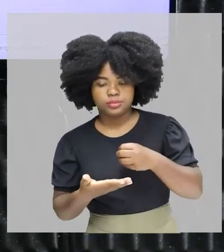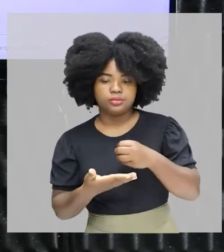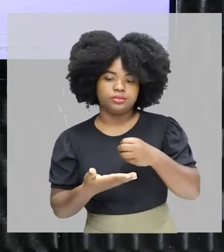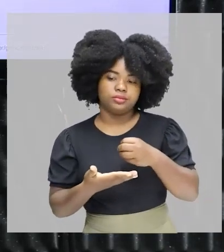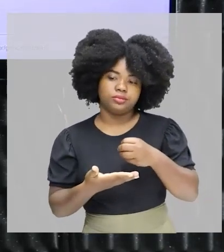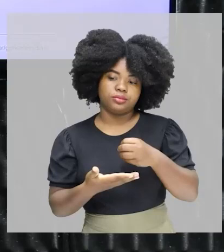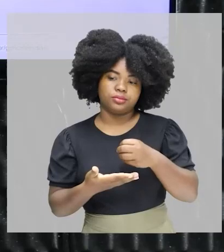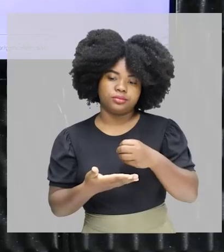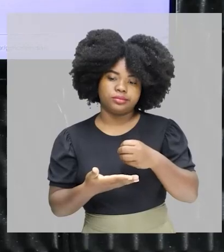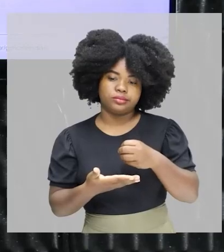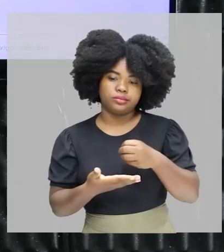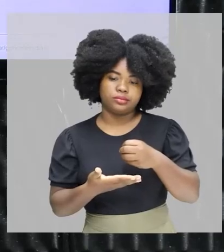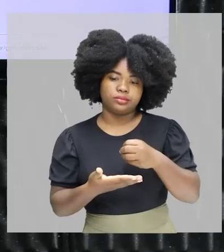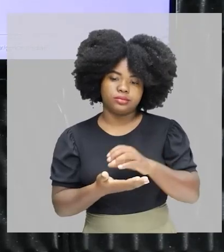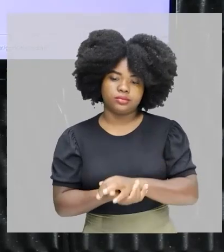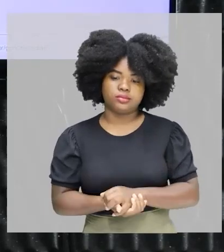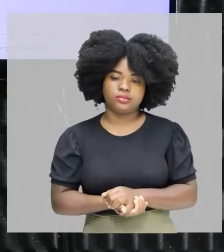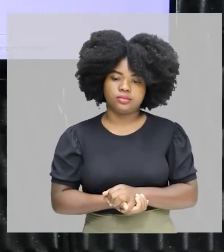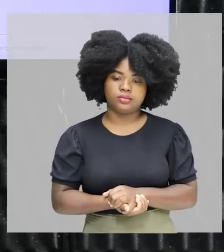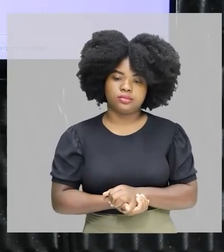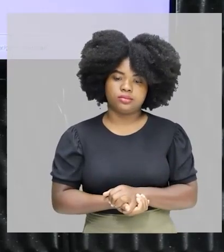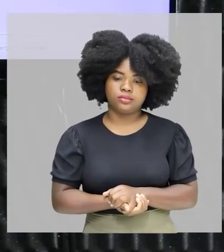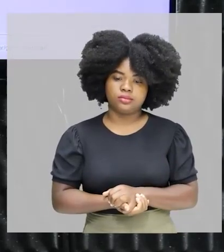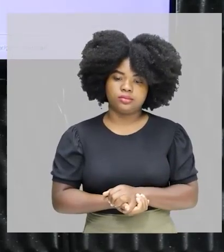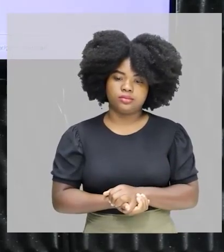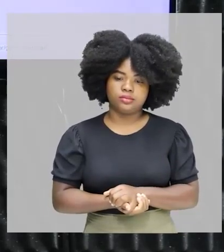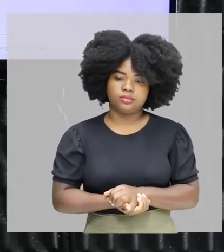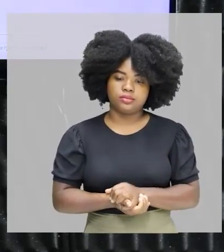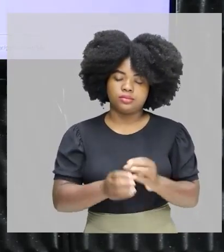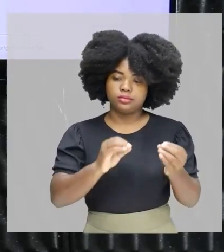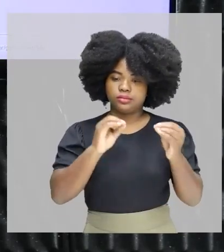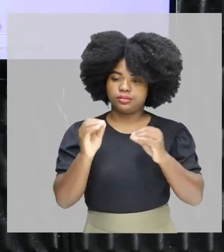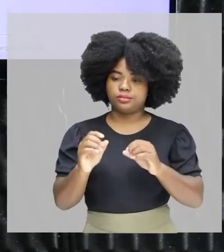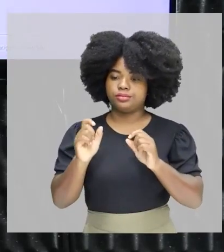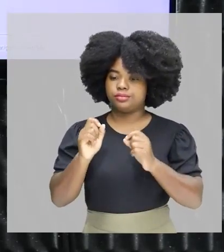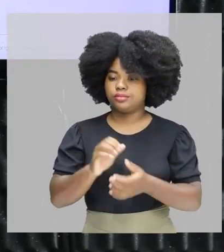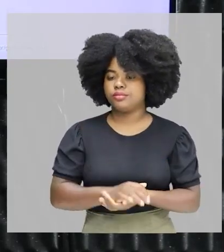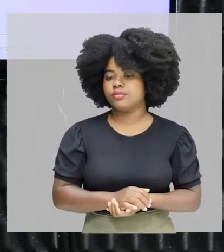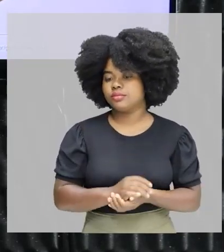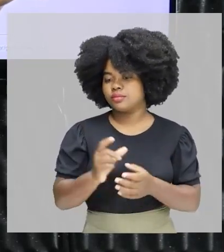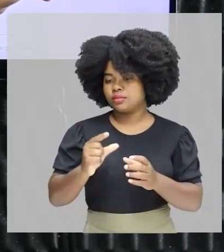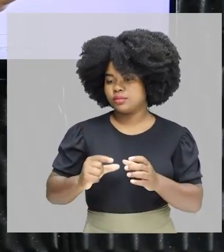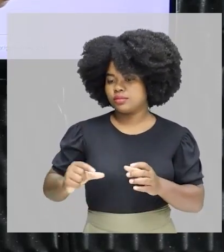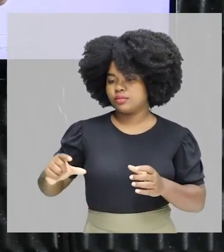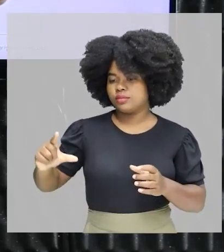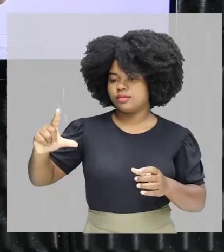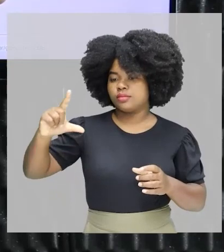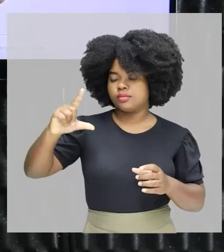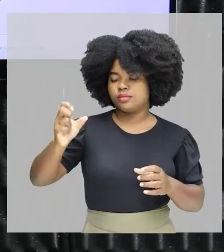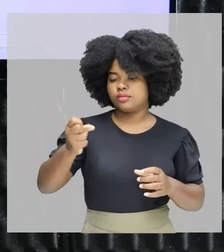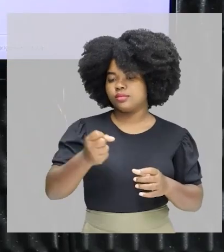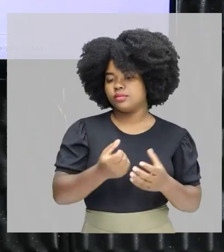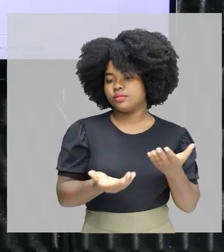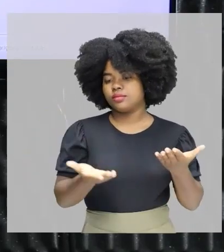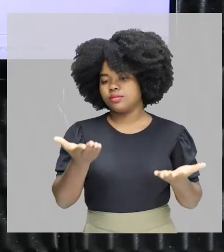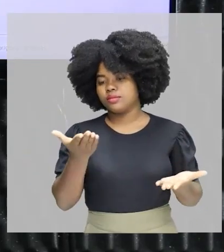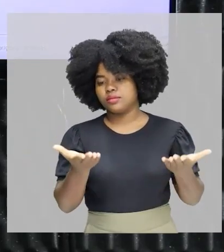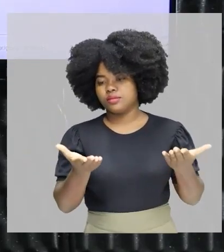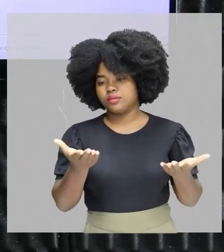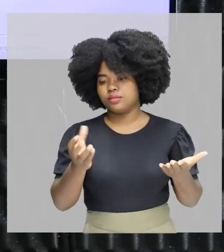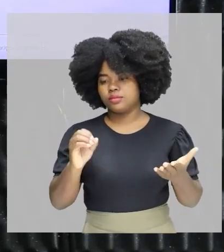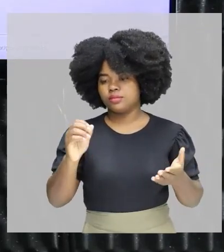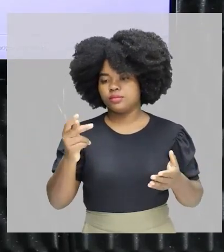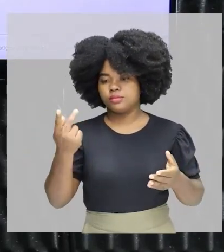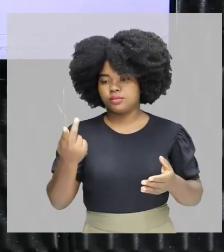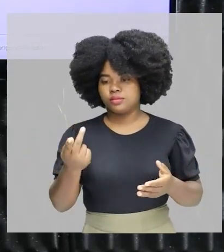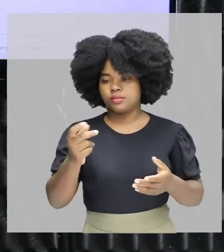solução alcalina, né? E até escrevi assim, turminha, ó, aumentando a concentração